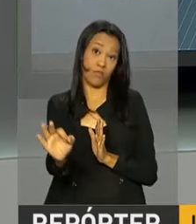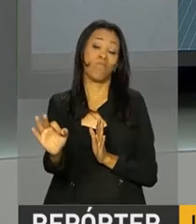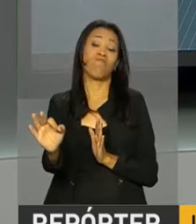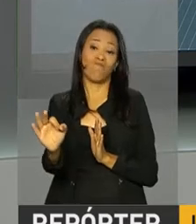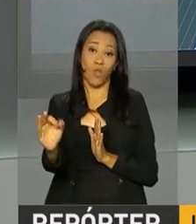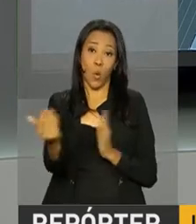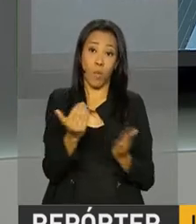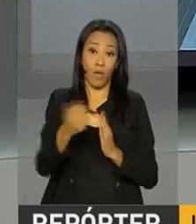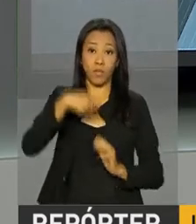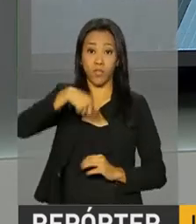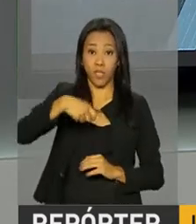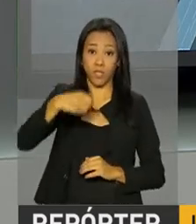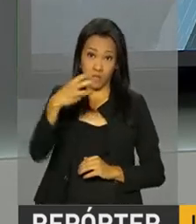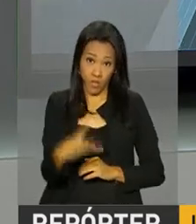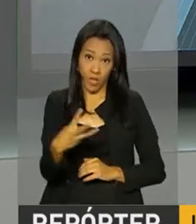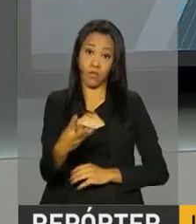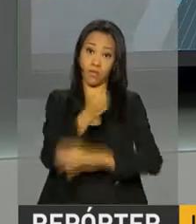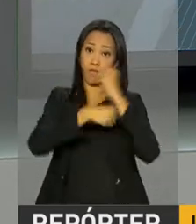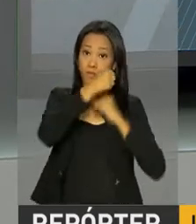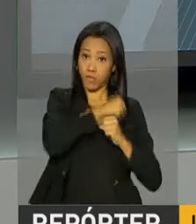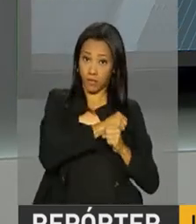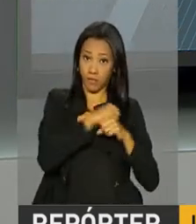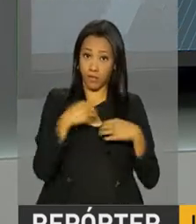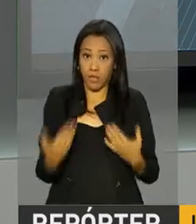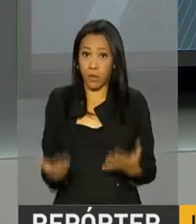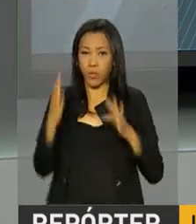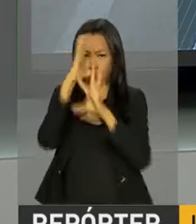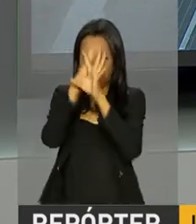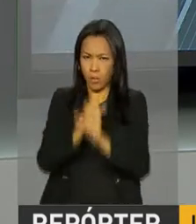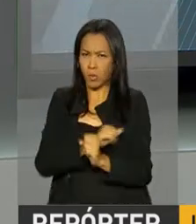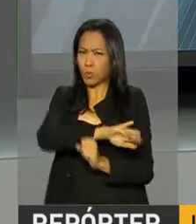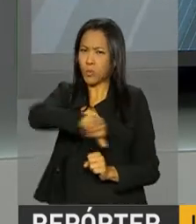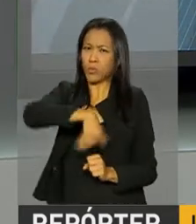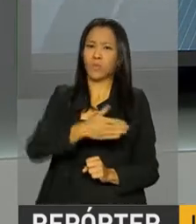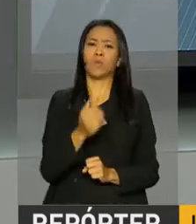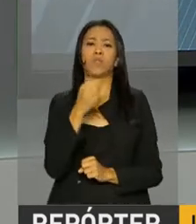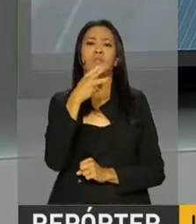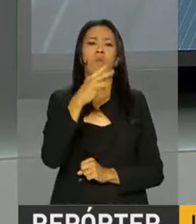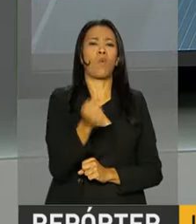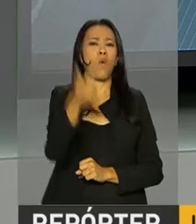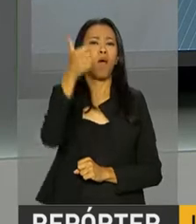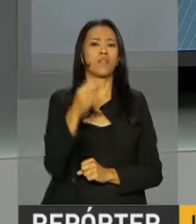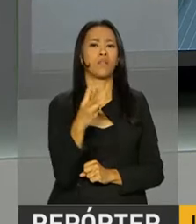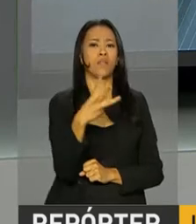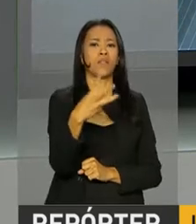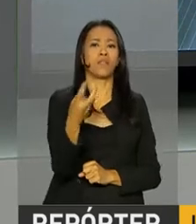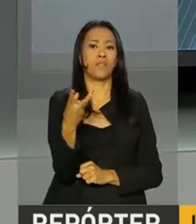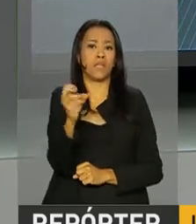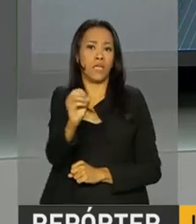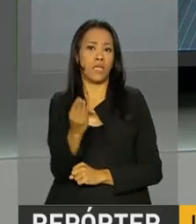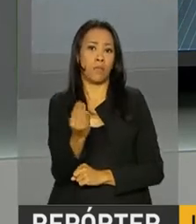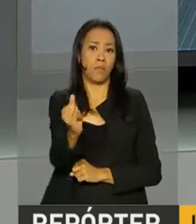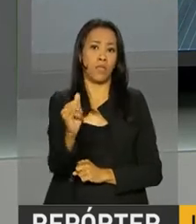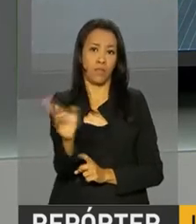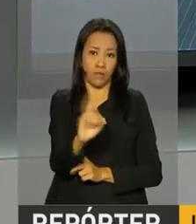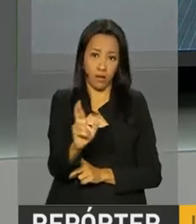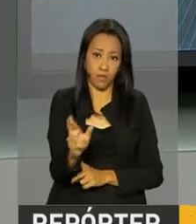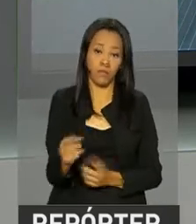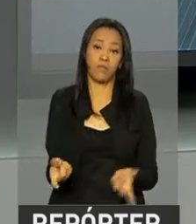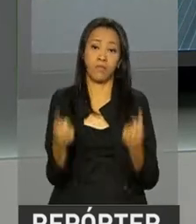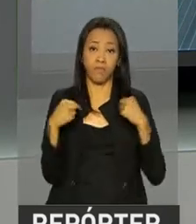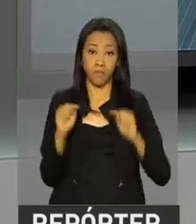ao primeiro trimestre do ano passado um total de quase 330 bilhões de reais